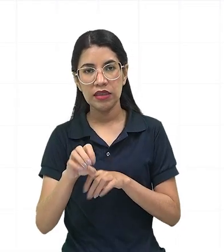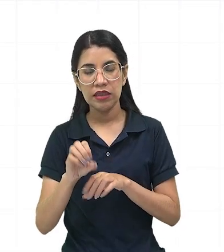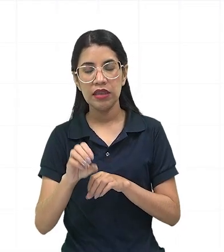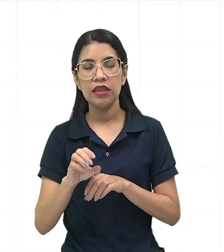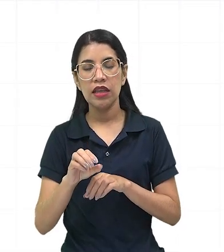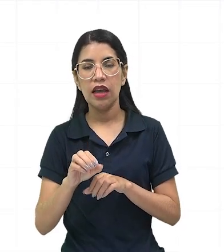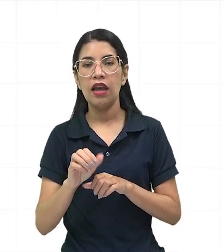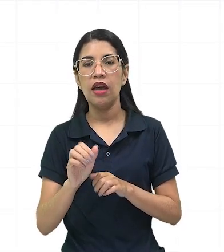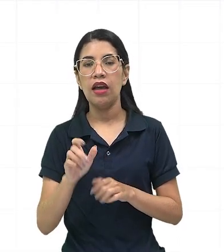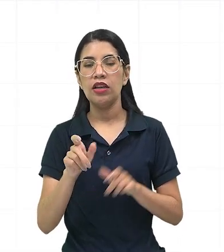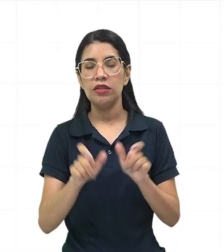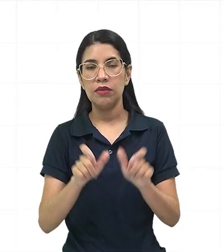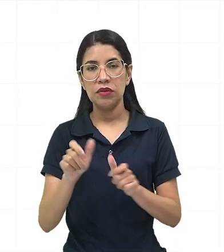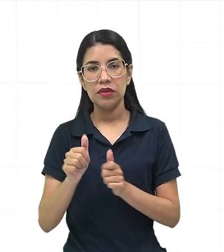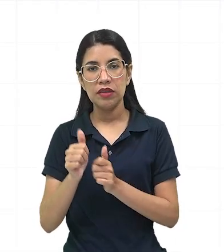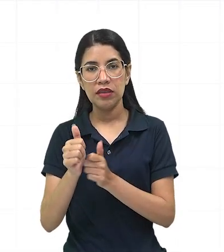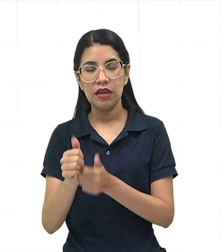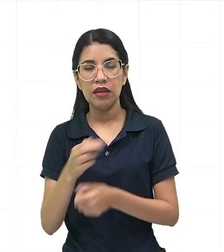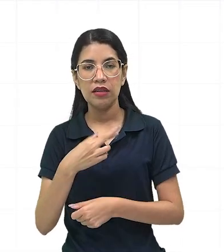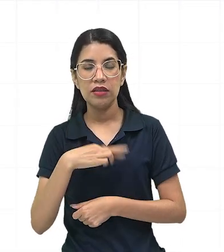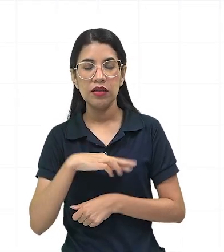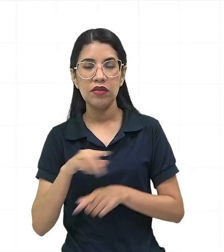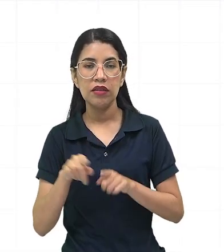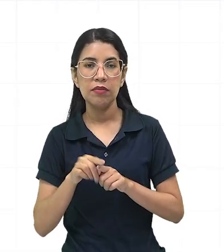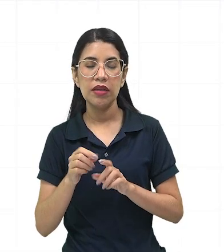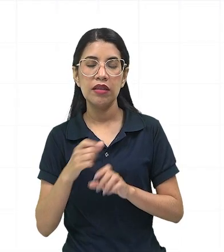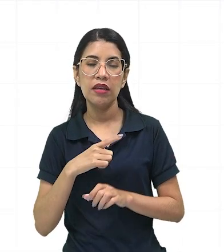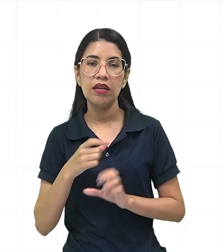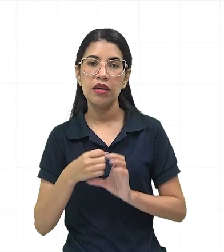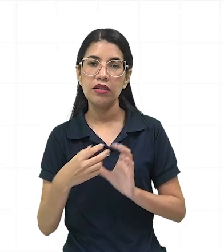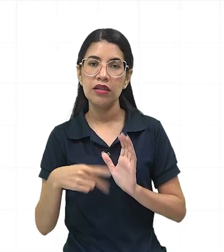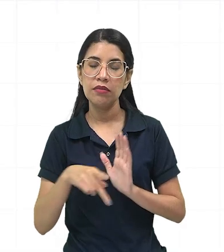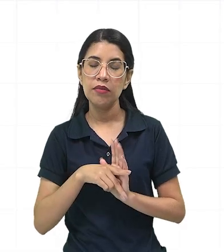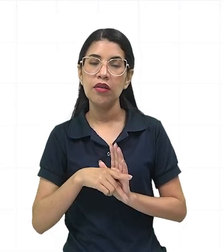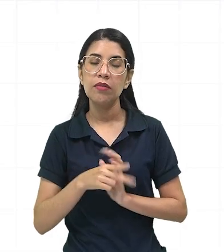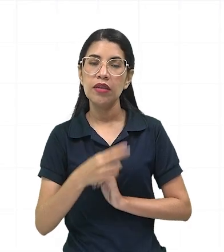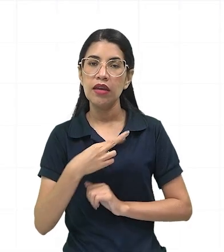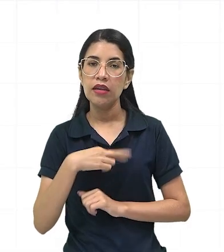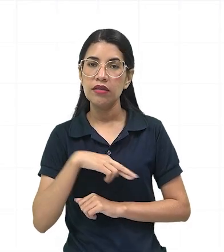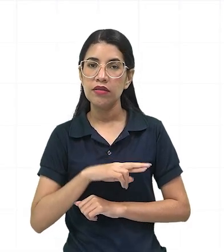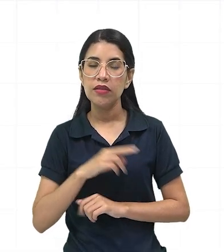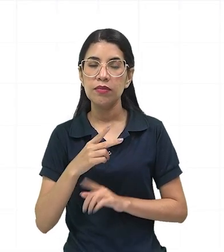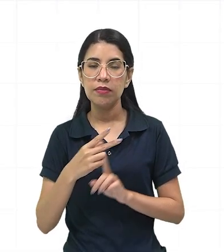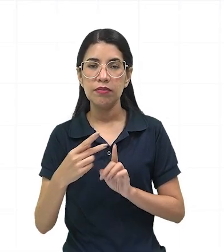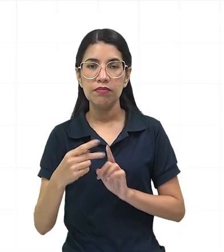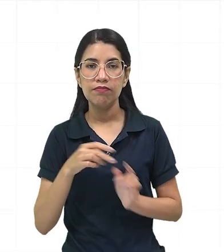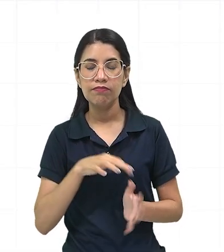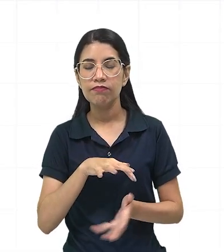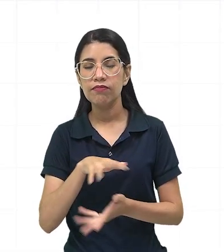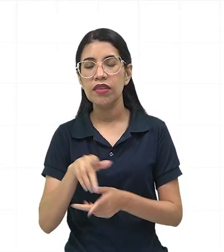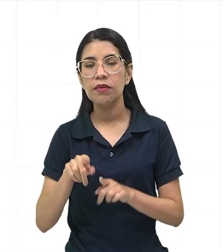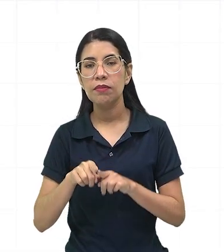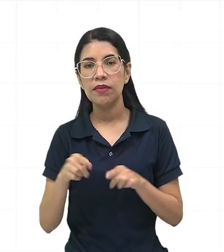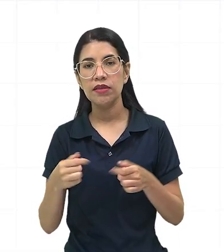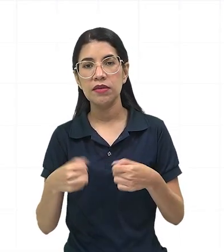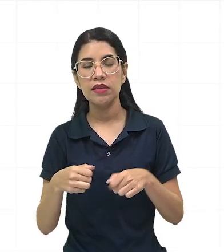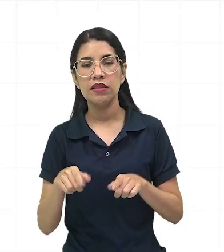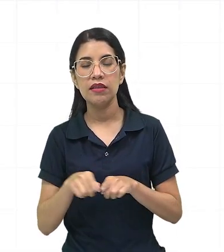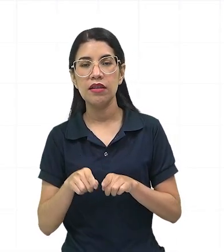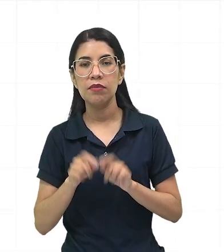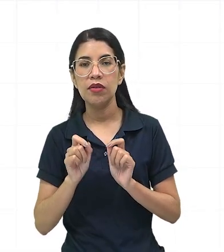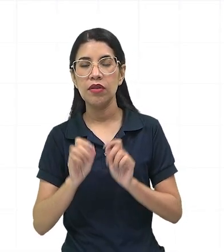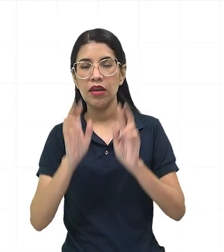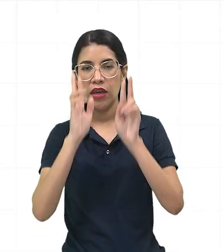religião tem suas particularidades, né, que são suas maneiras de ver o mundo, mas também é necessário o